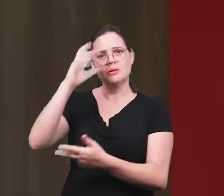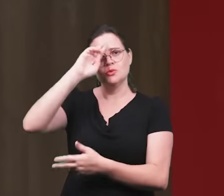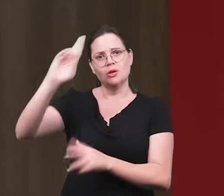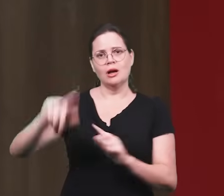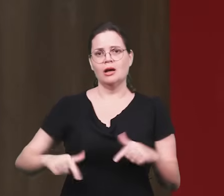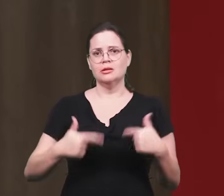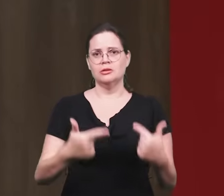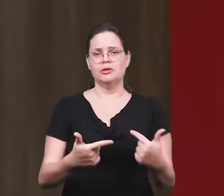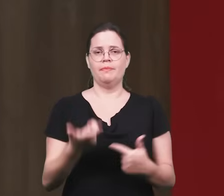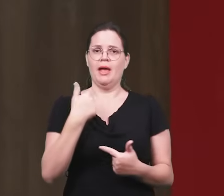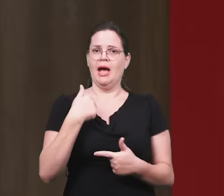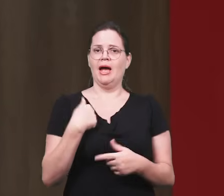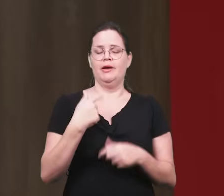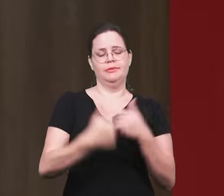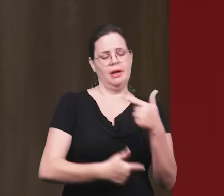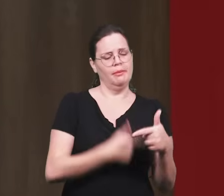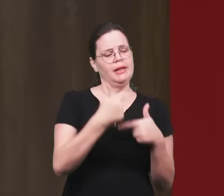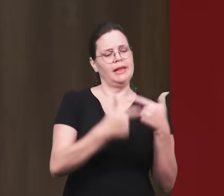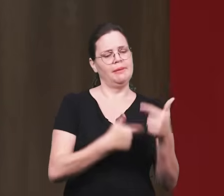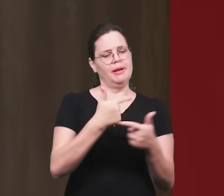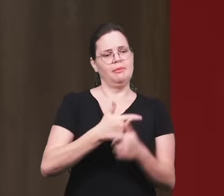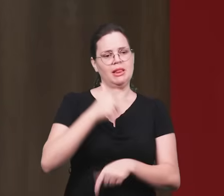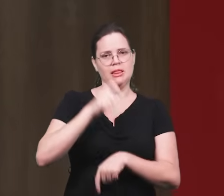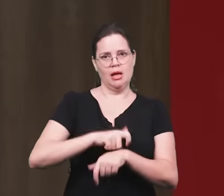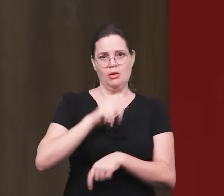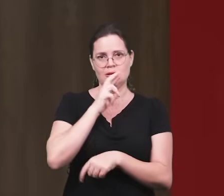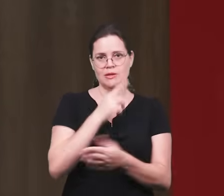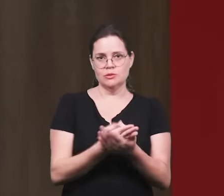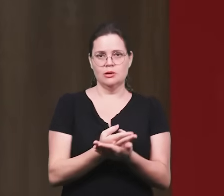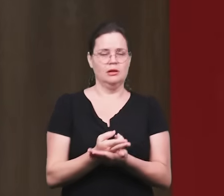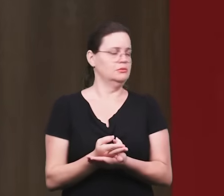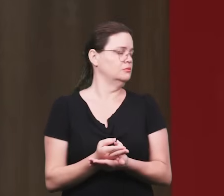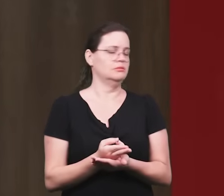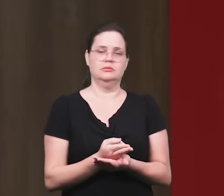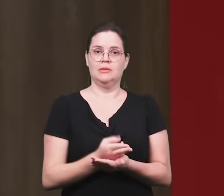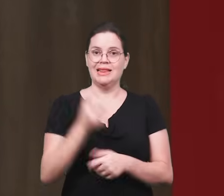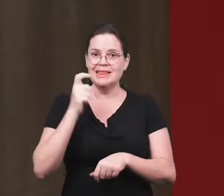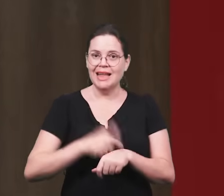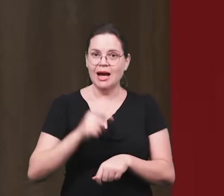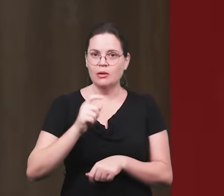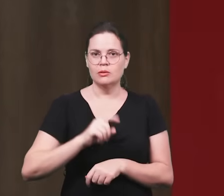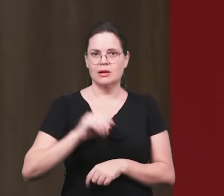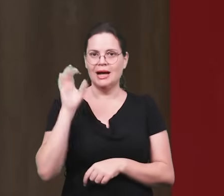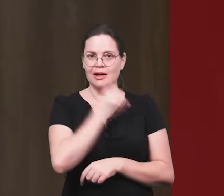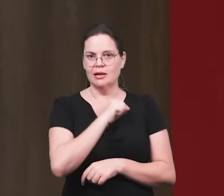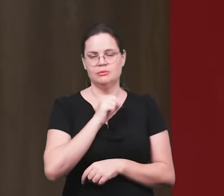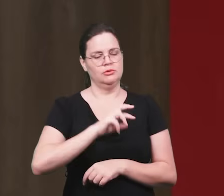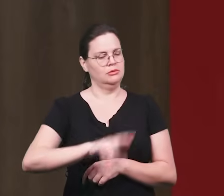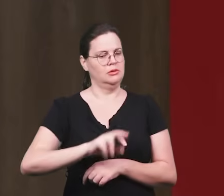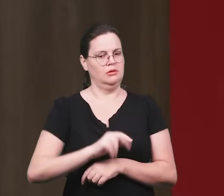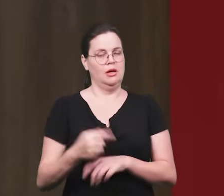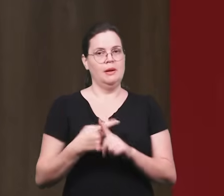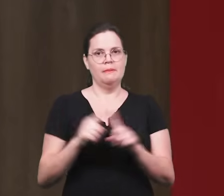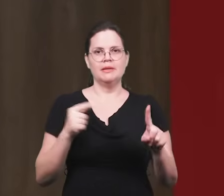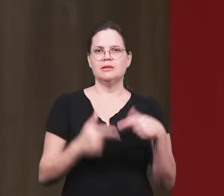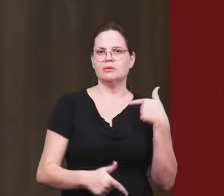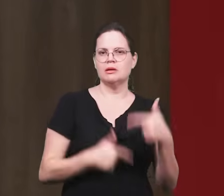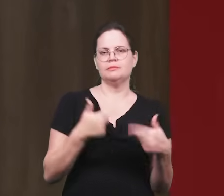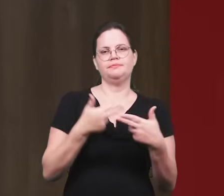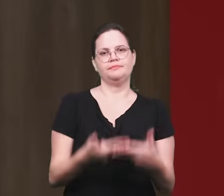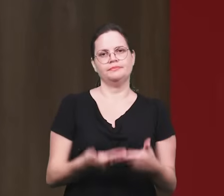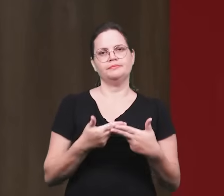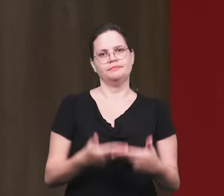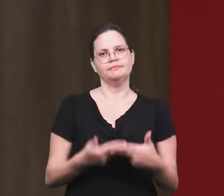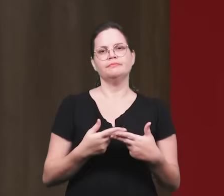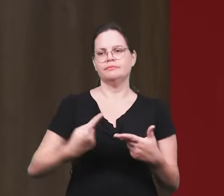trabalho não esperando uma recompensa imediata, não esperando ver um fruto, um resultado imediato. Mas era um trabalho manual, era um trabalho de paciência